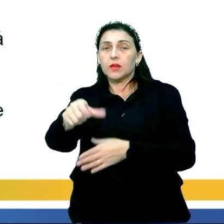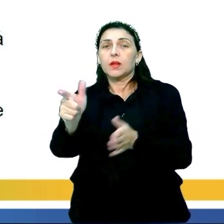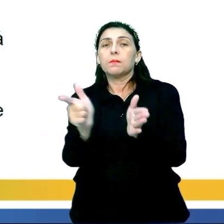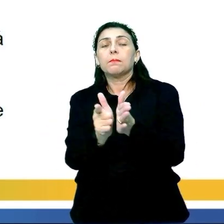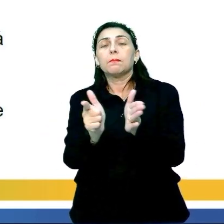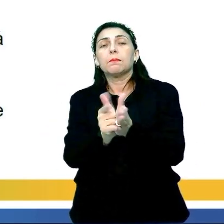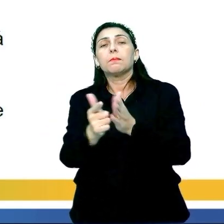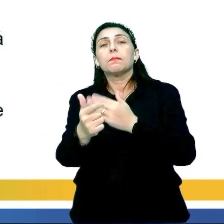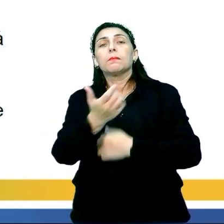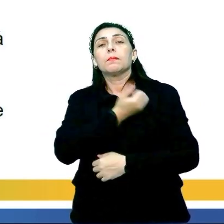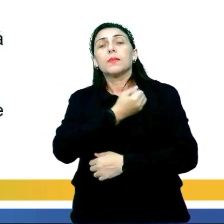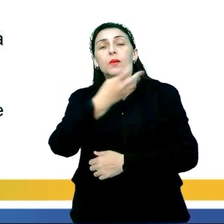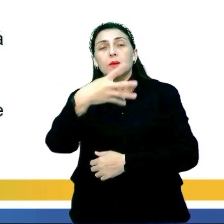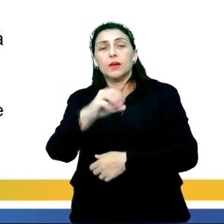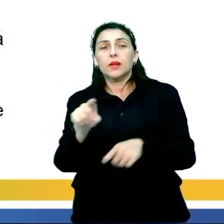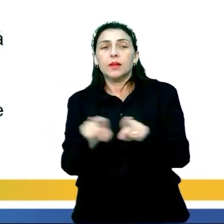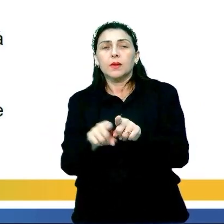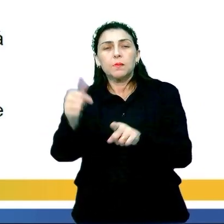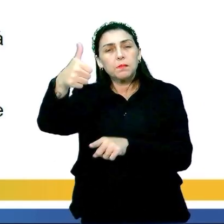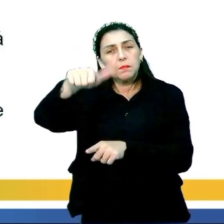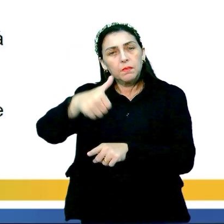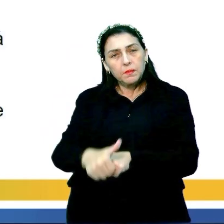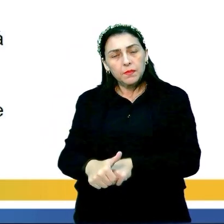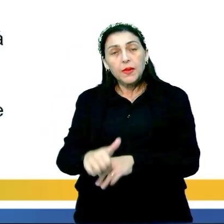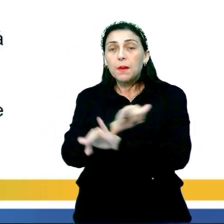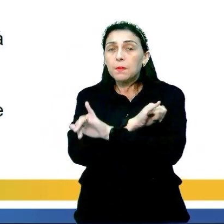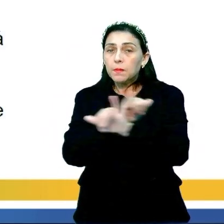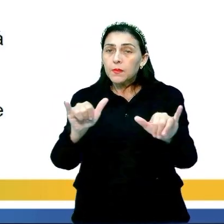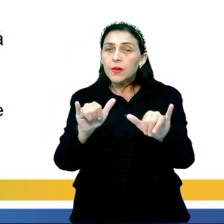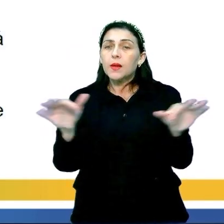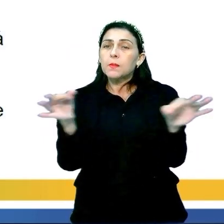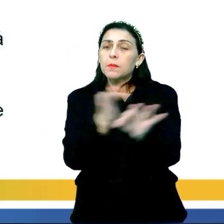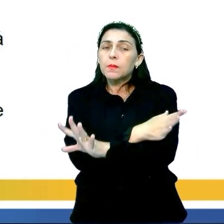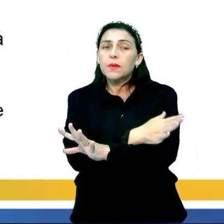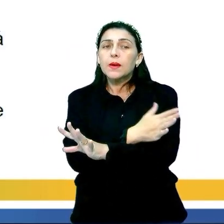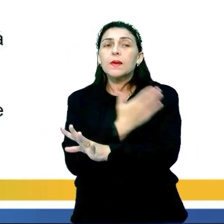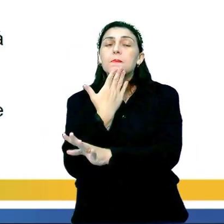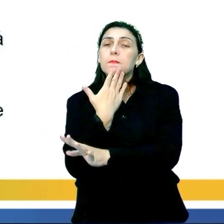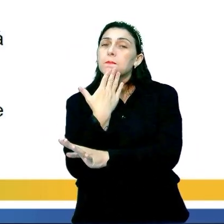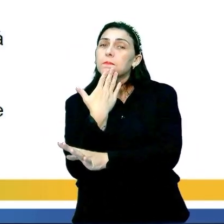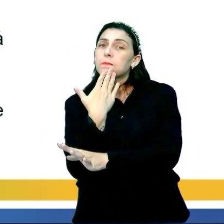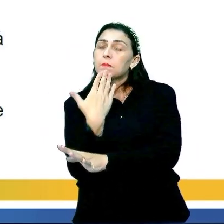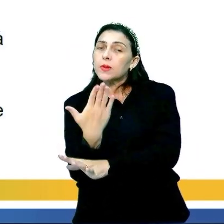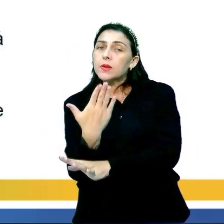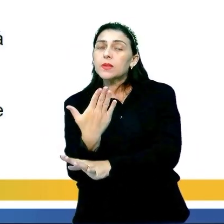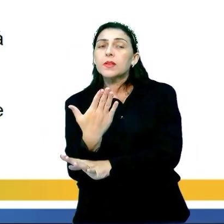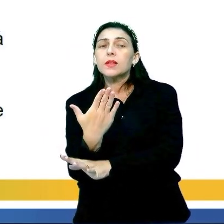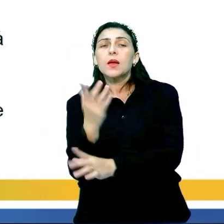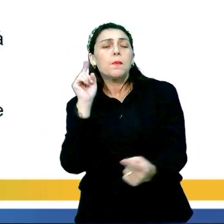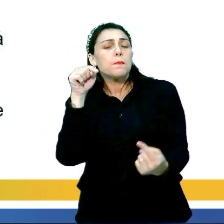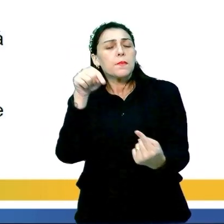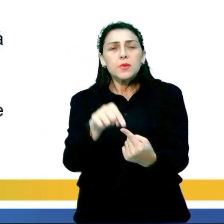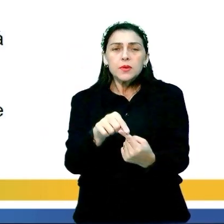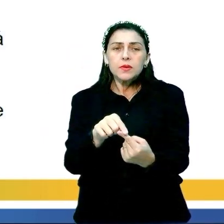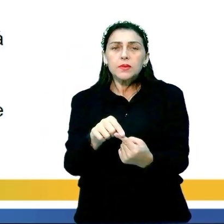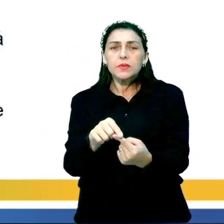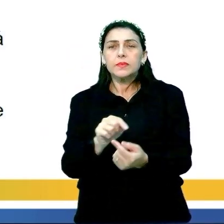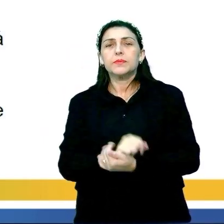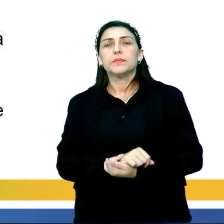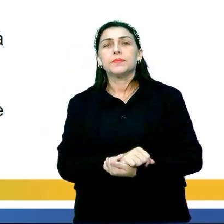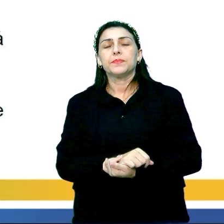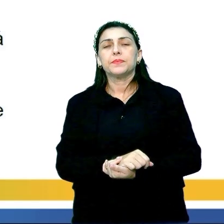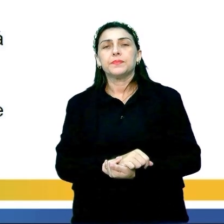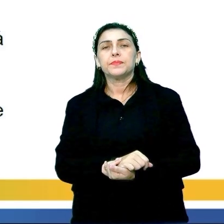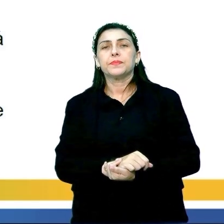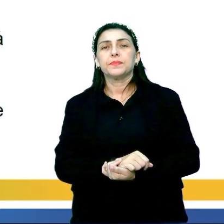página 40. Analisando a peça publicitária, conclui-se que a campanha desenvolvida visa a